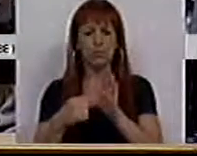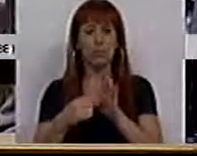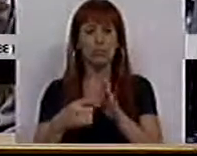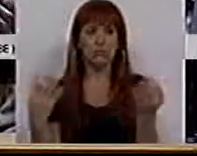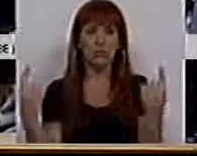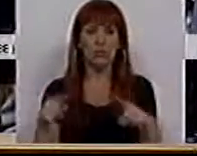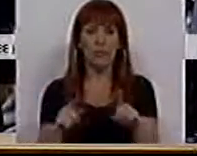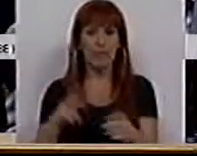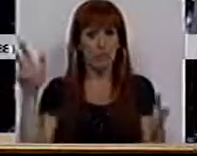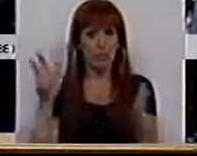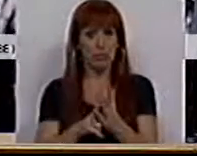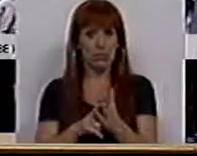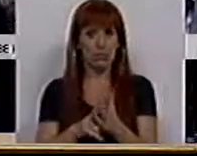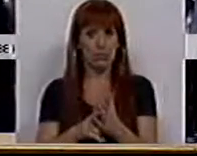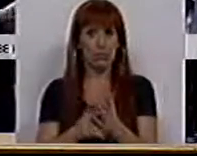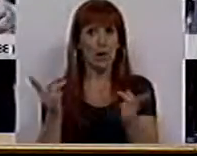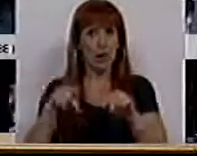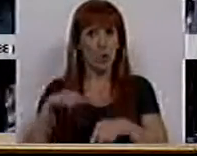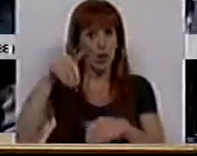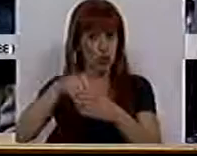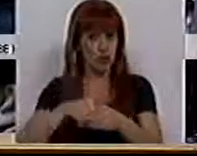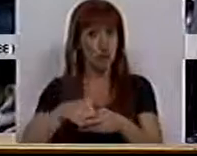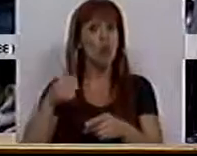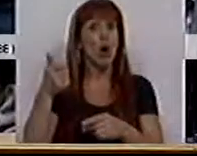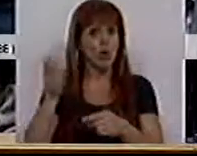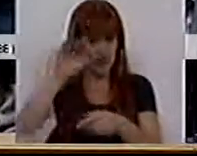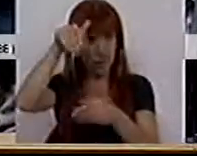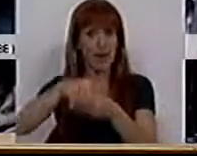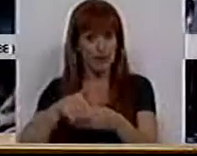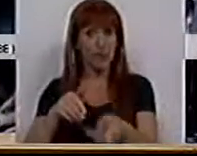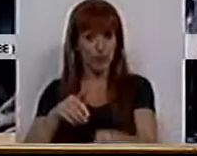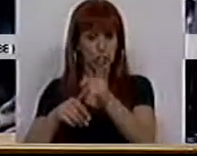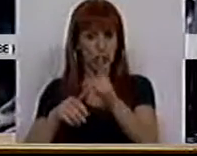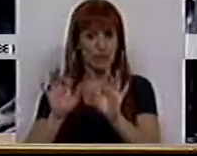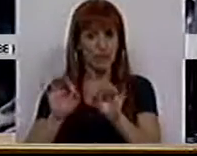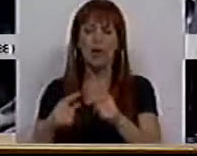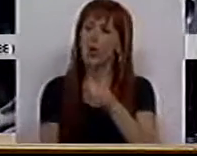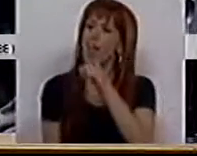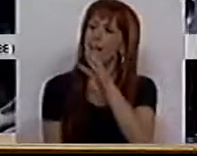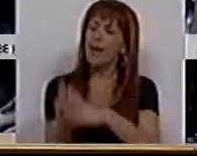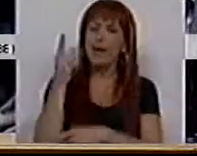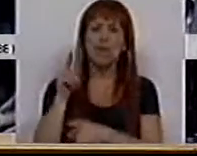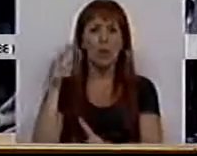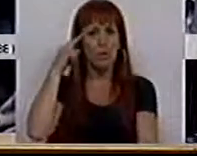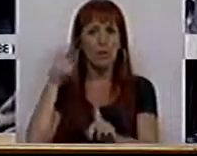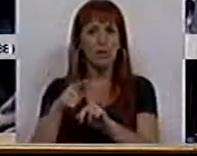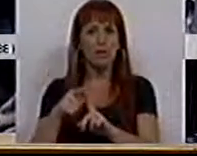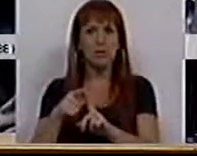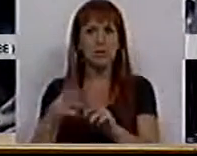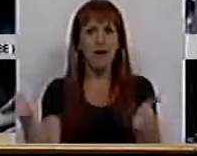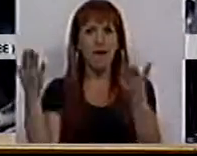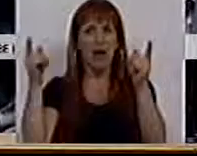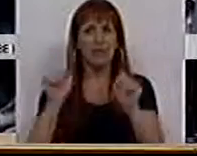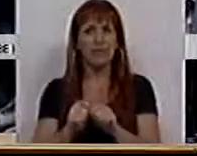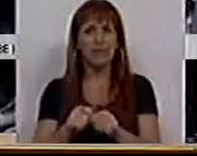teve, aliás, foi aprovado, inclusive com os votos do Bloco de Esquerda, para a criação,